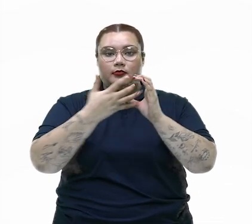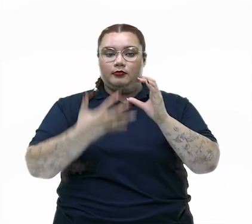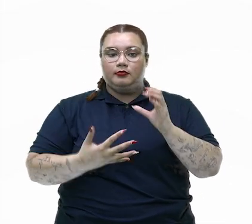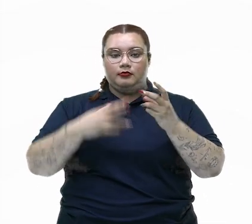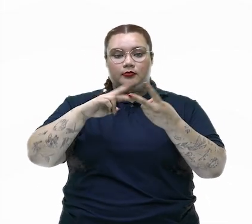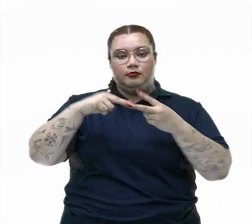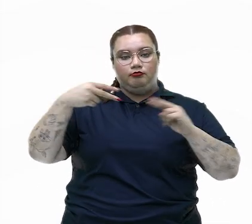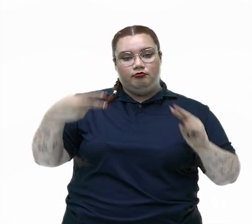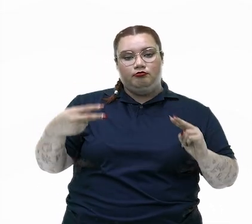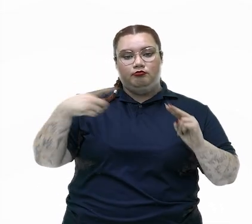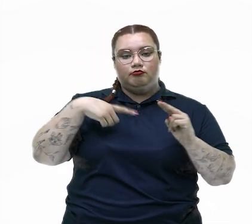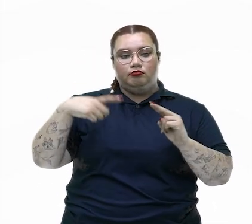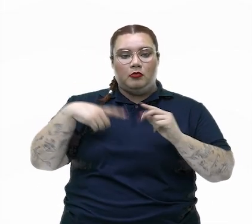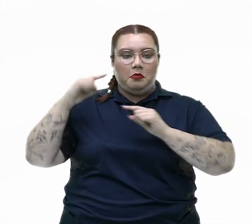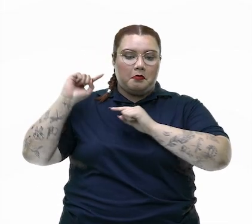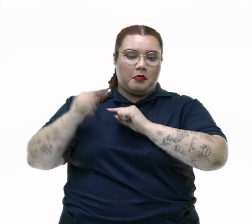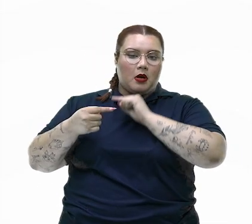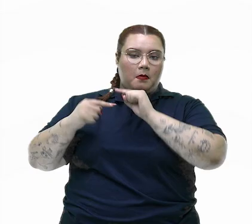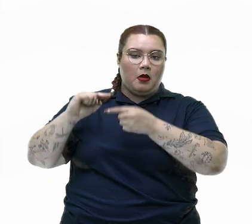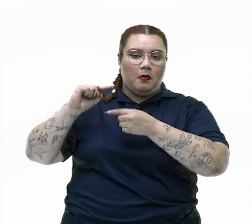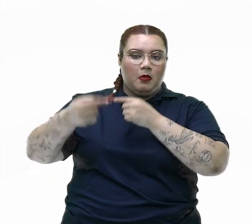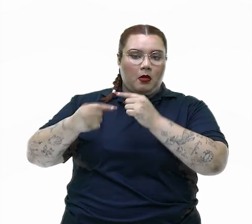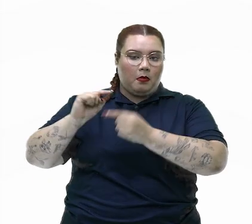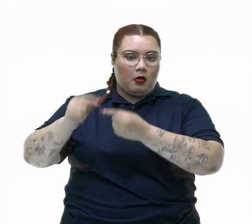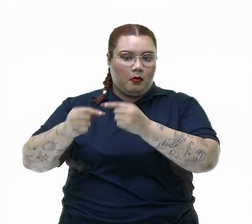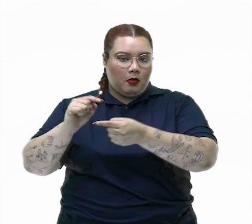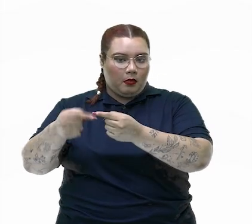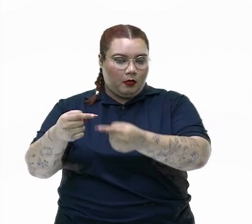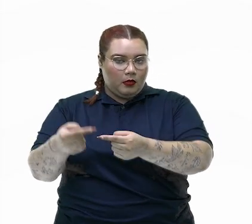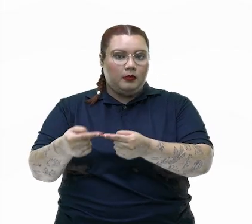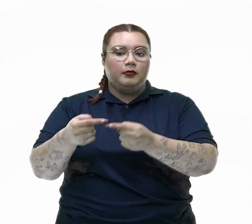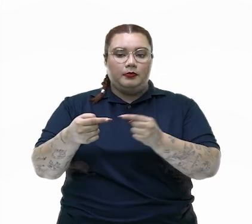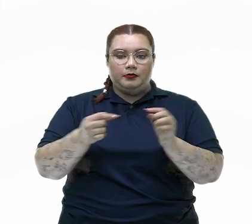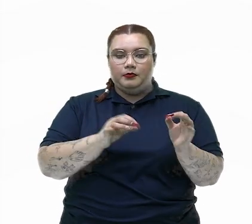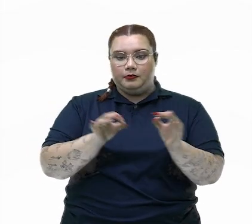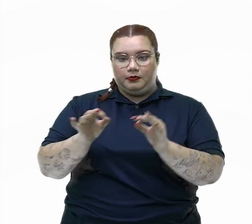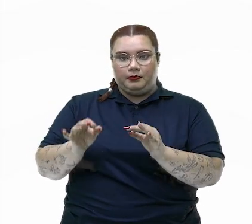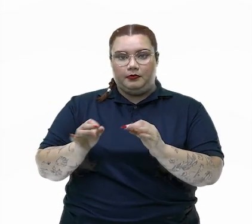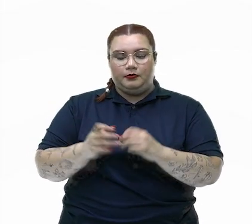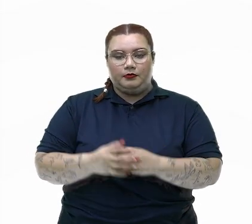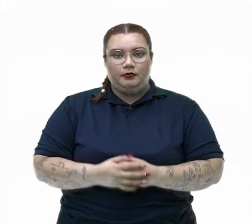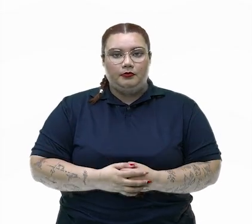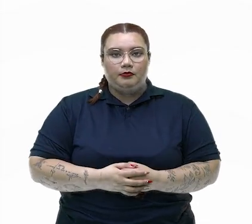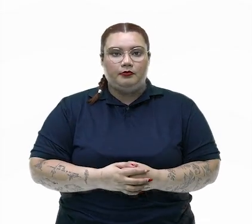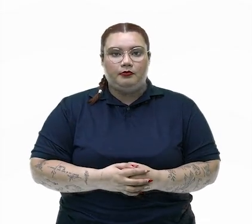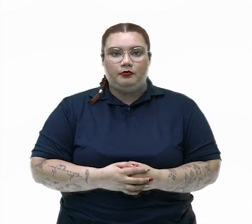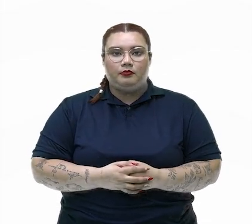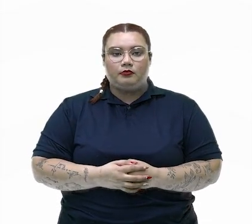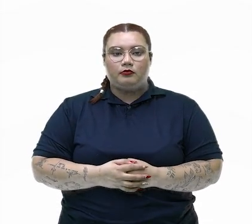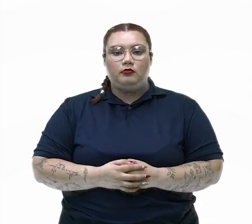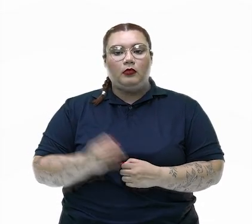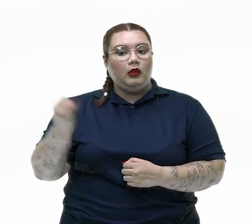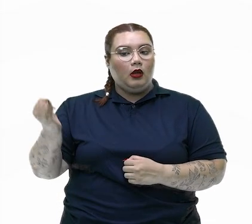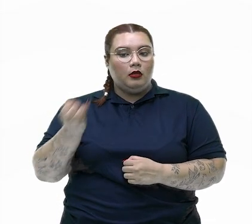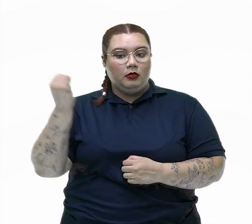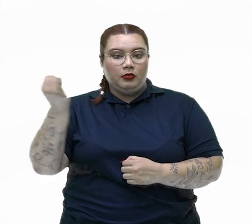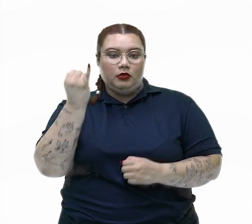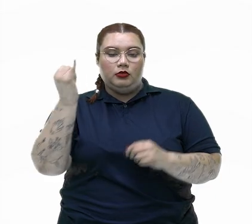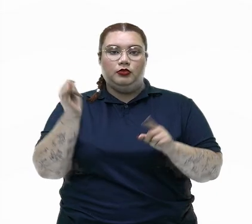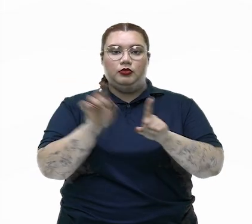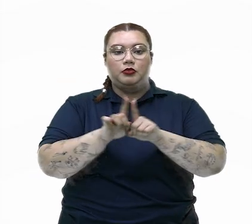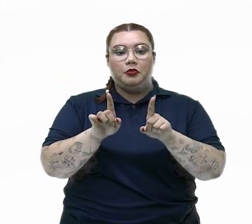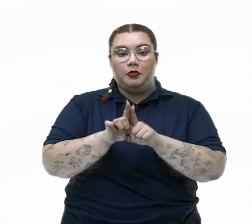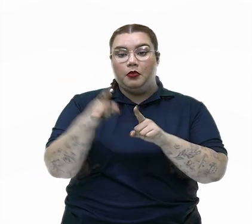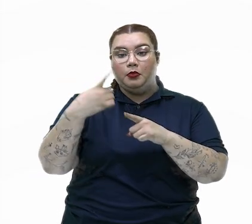as características genéticas elas são transmitidas de uma geração para outra. Ele é importante